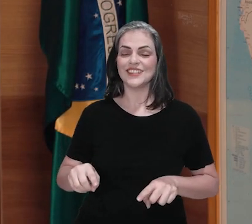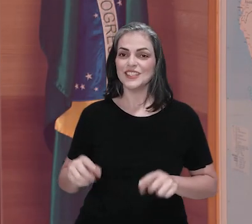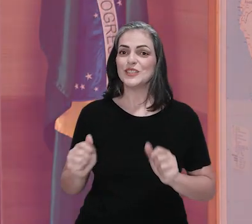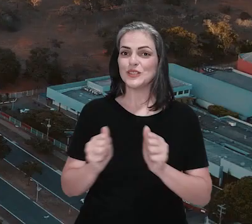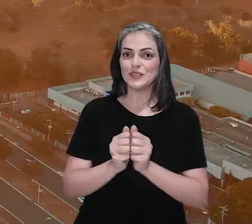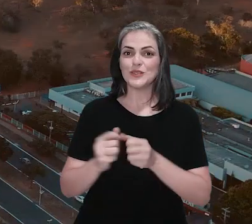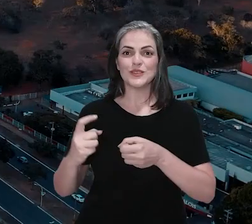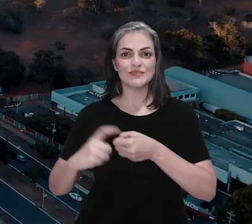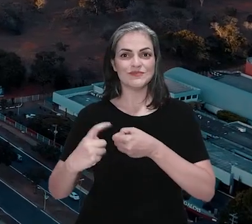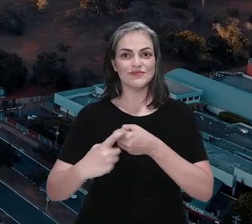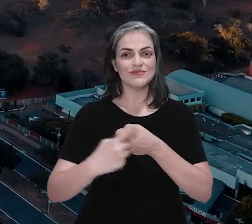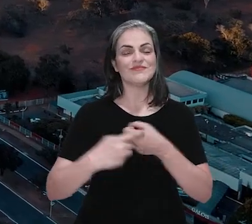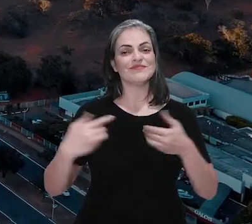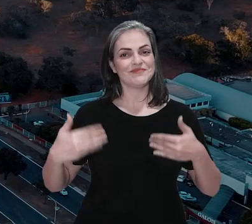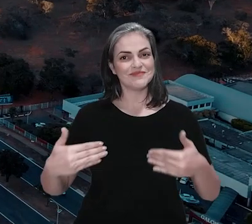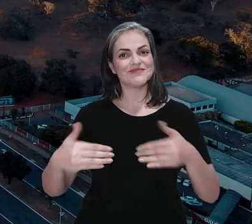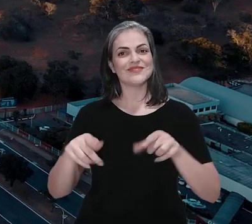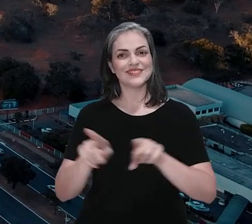das vinculadas.